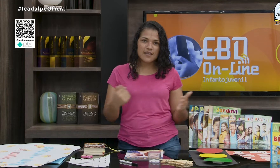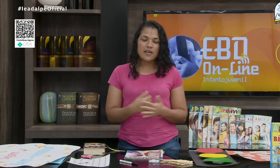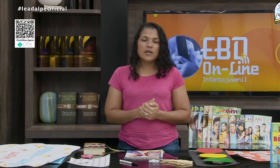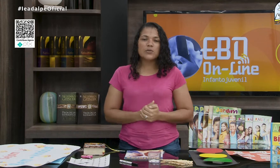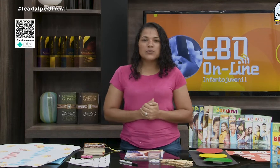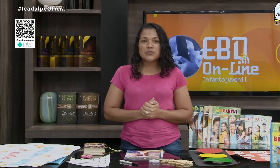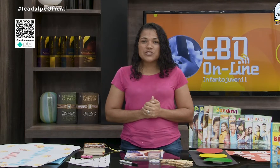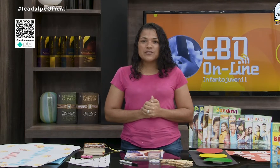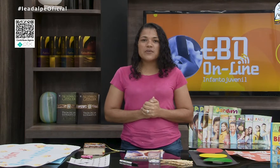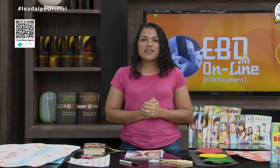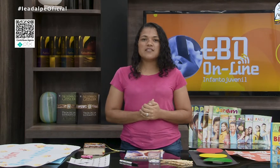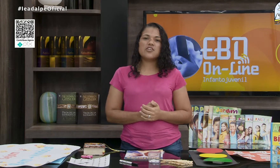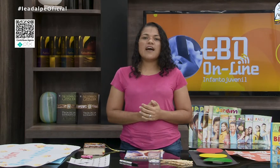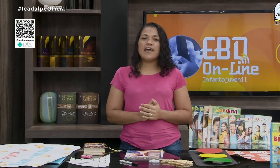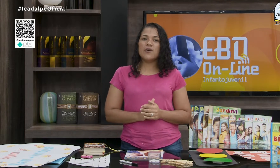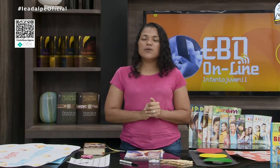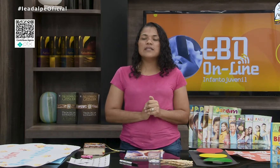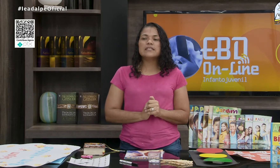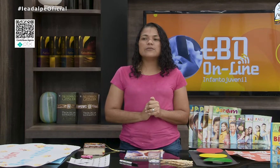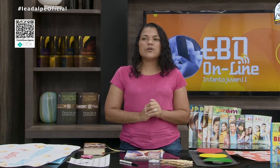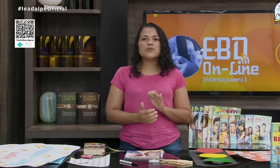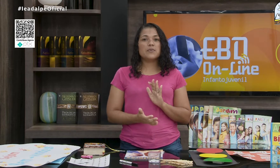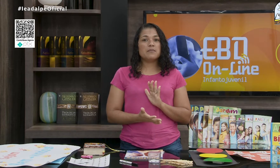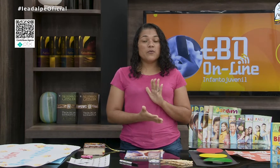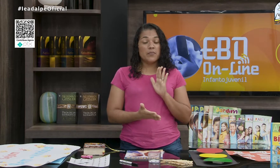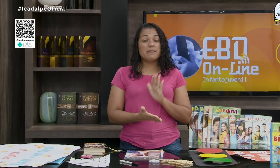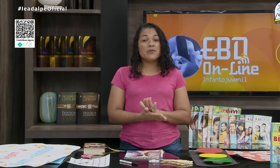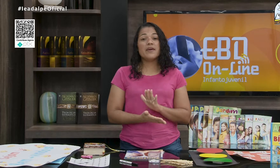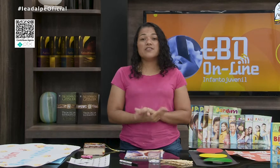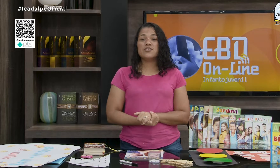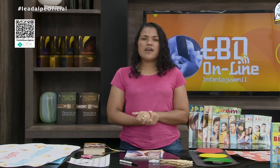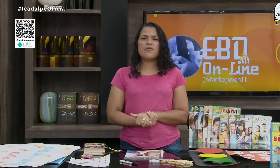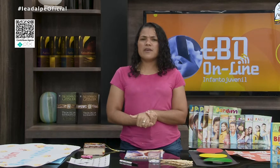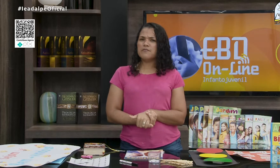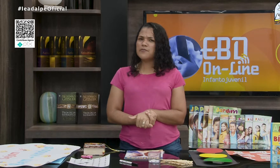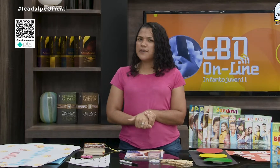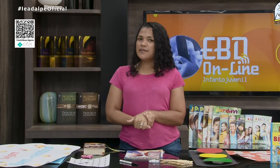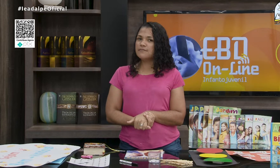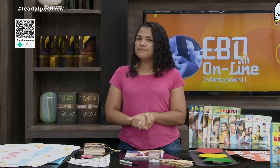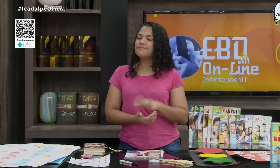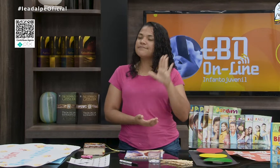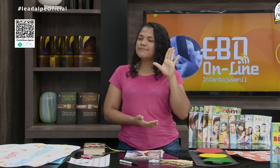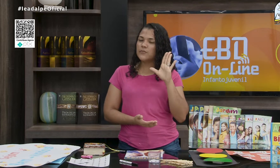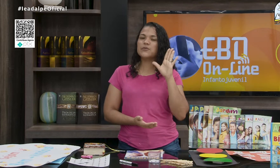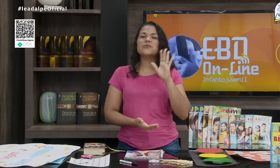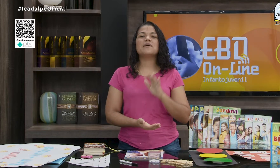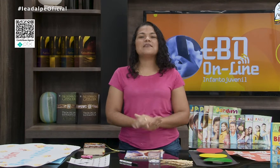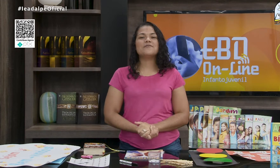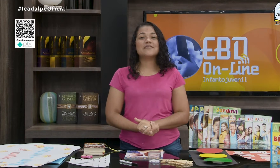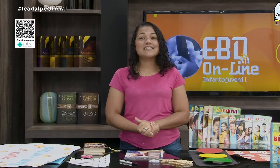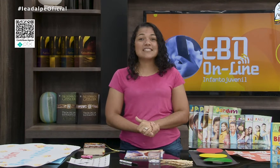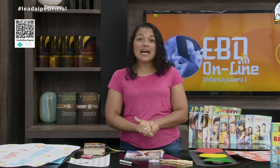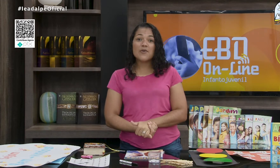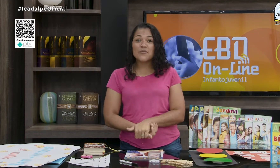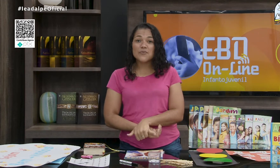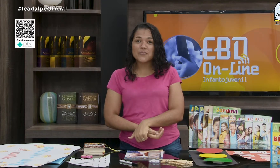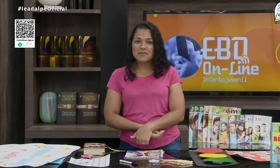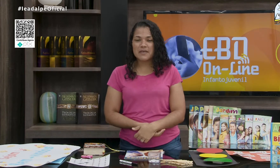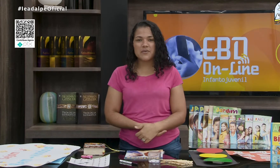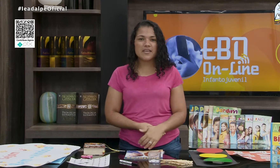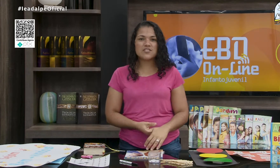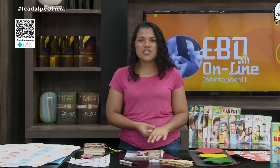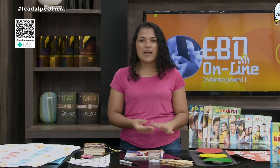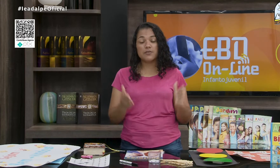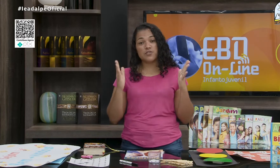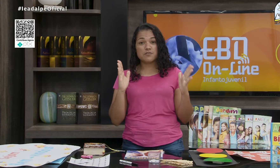dele ser ungido rei de Israel, o primeiro rei de Israel, quem foi? Muito bem, foi Saul, o